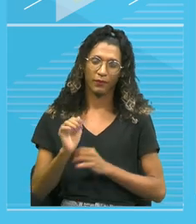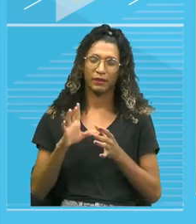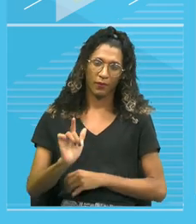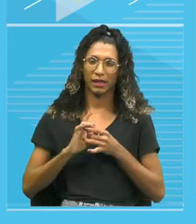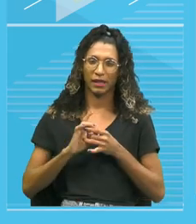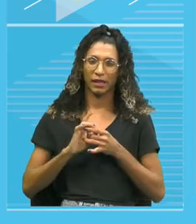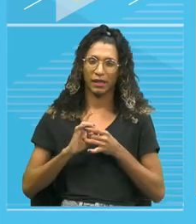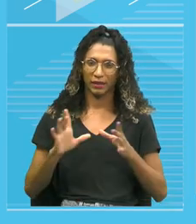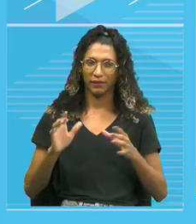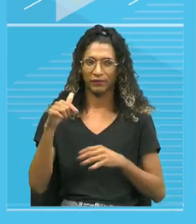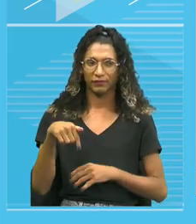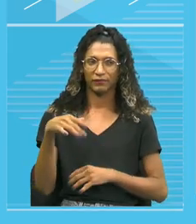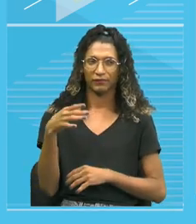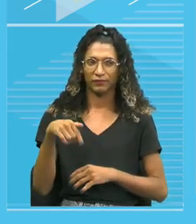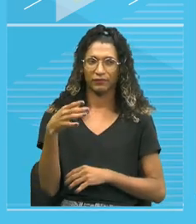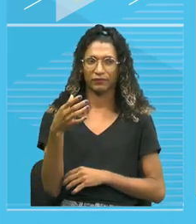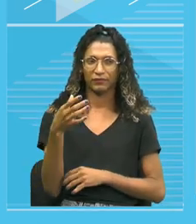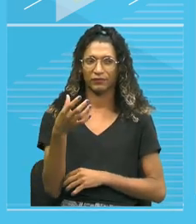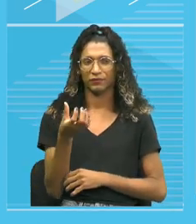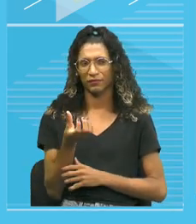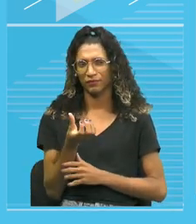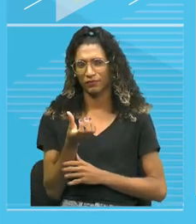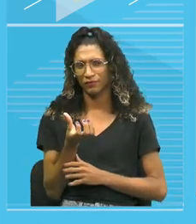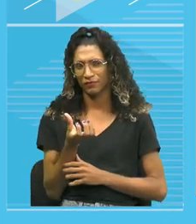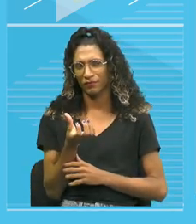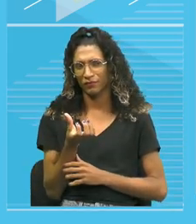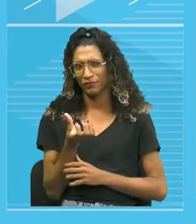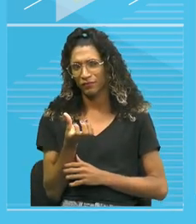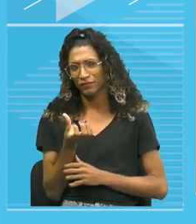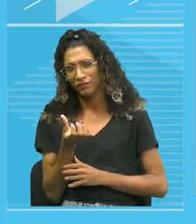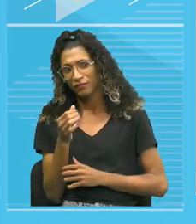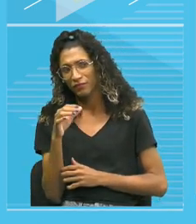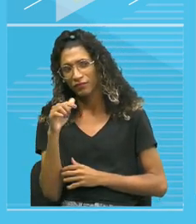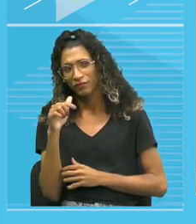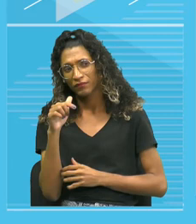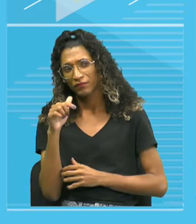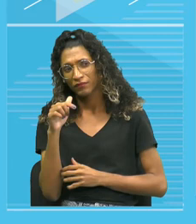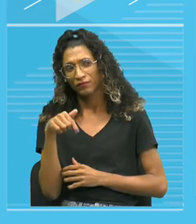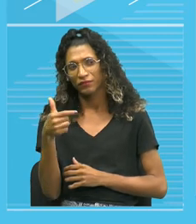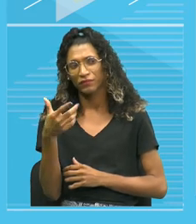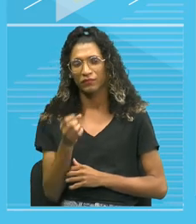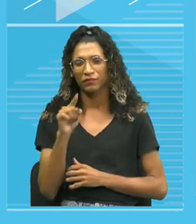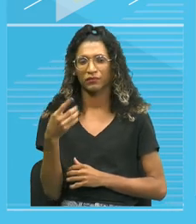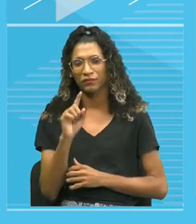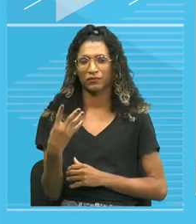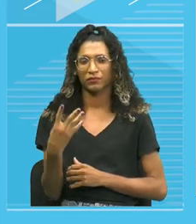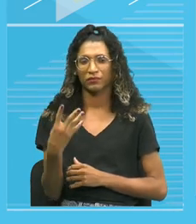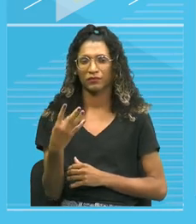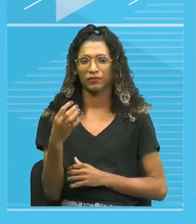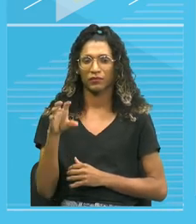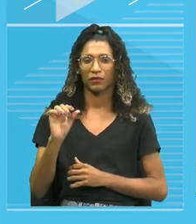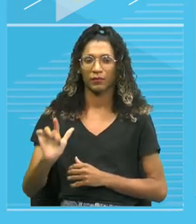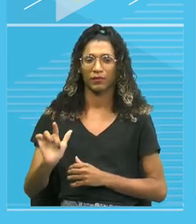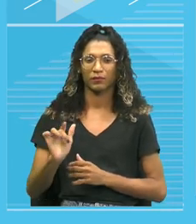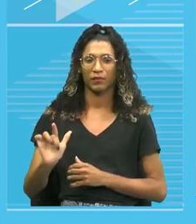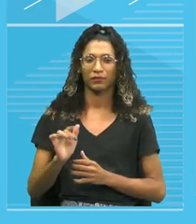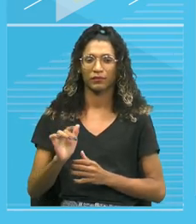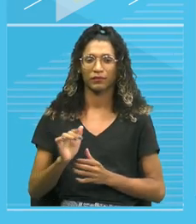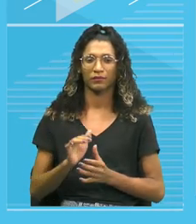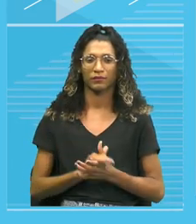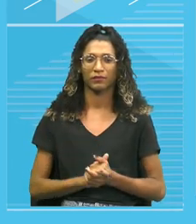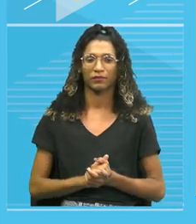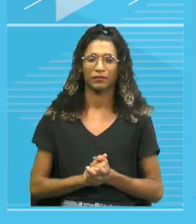,4 kg joules para meio mol vai ser a metade